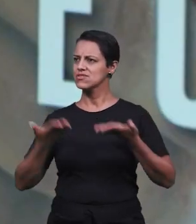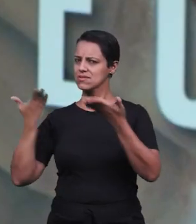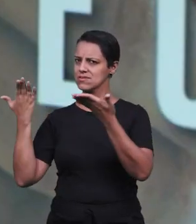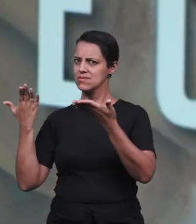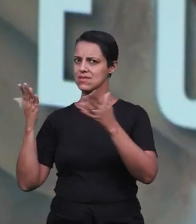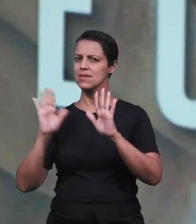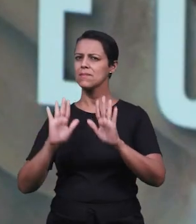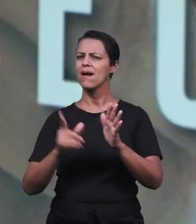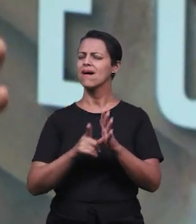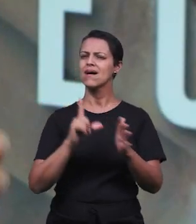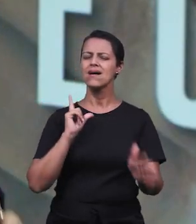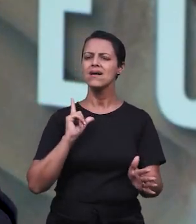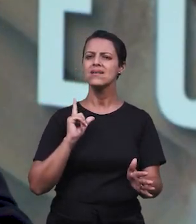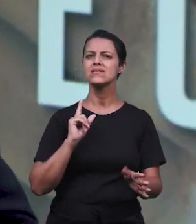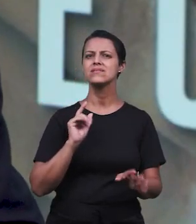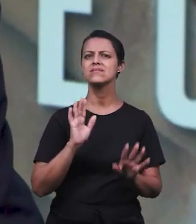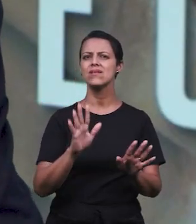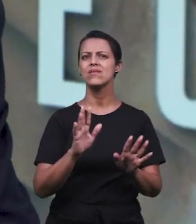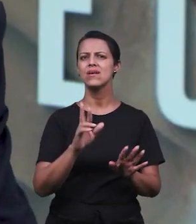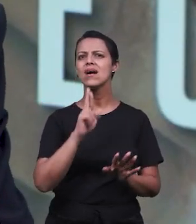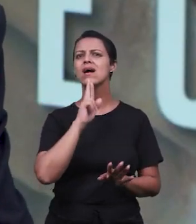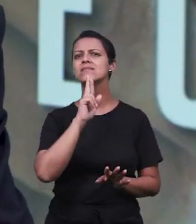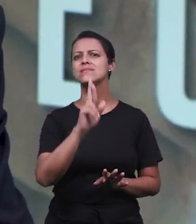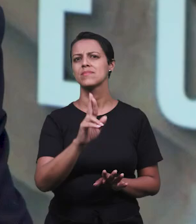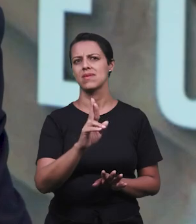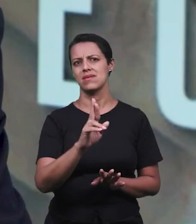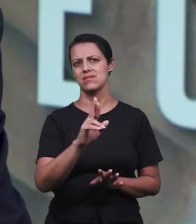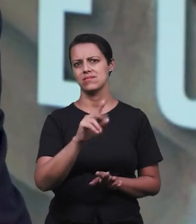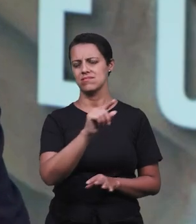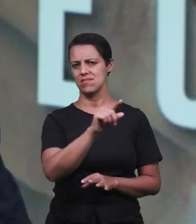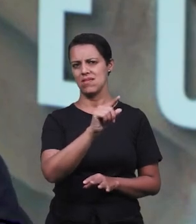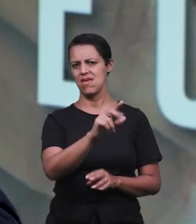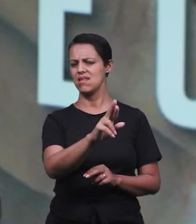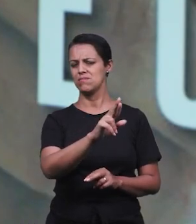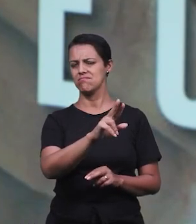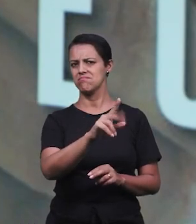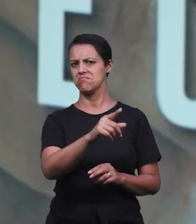queria responder melhor a pergunta do Obed Rocha.